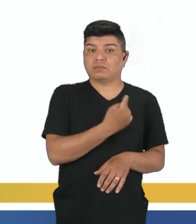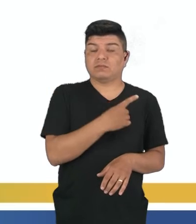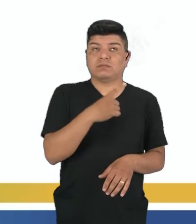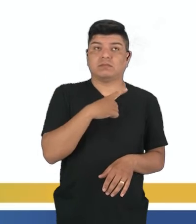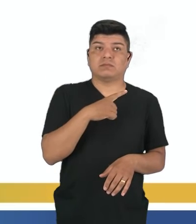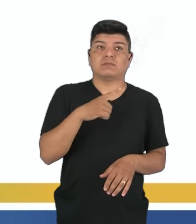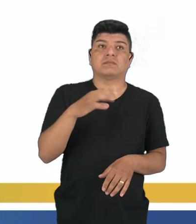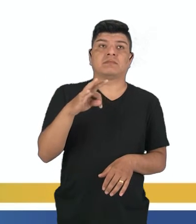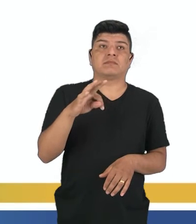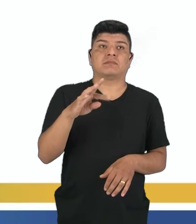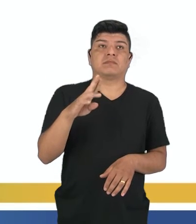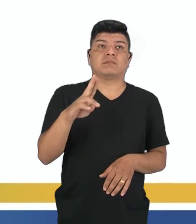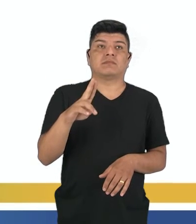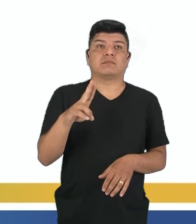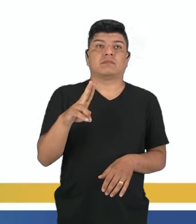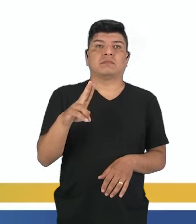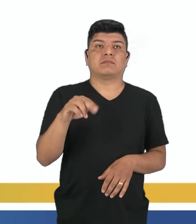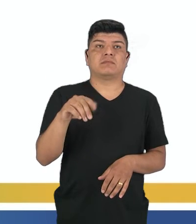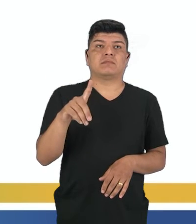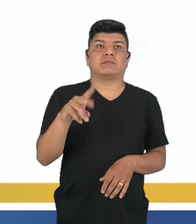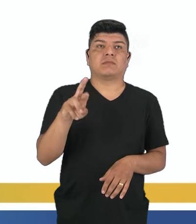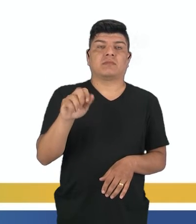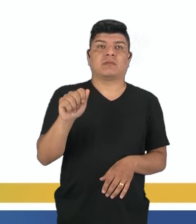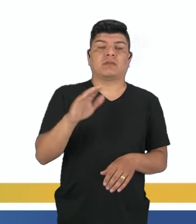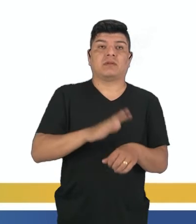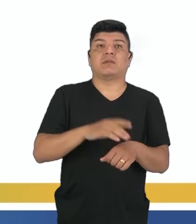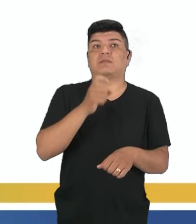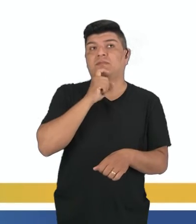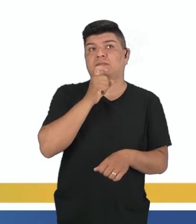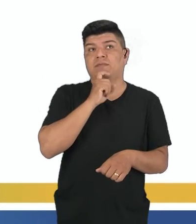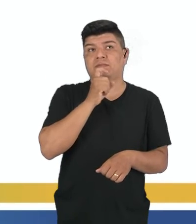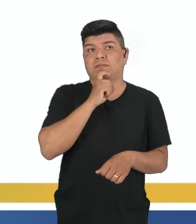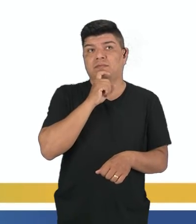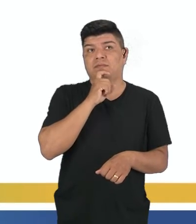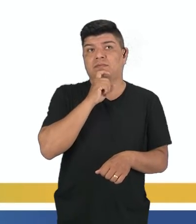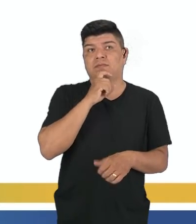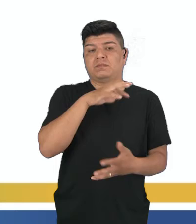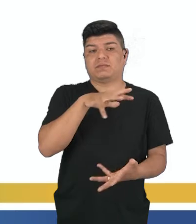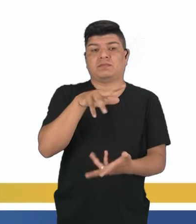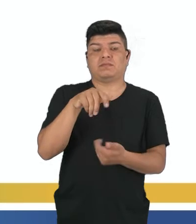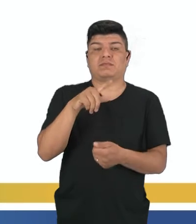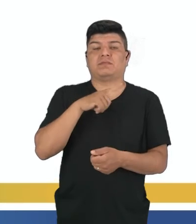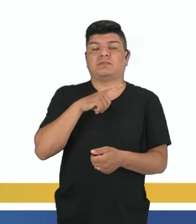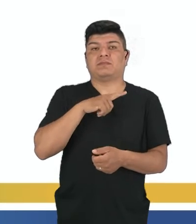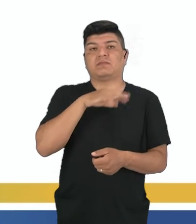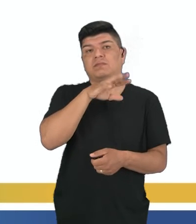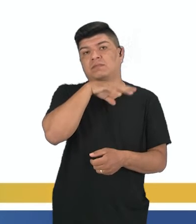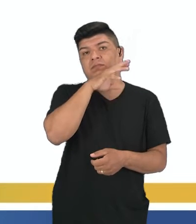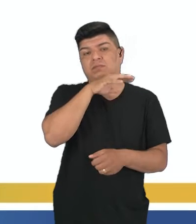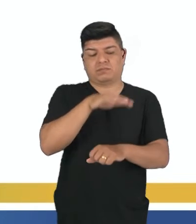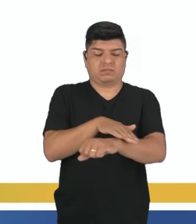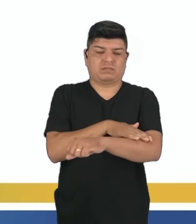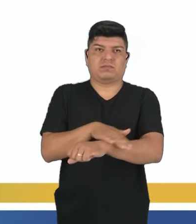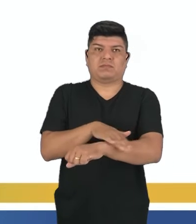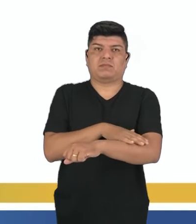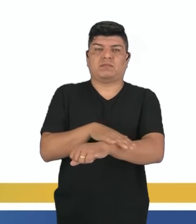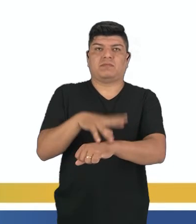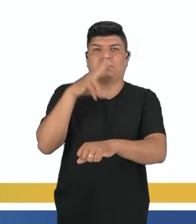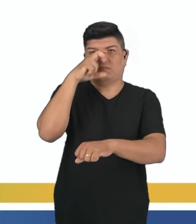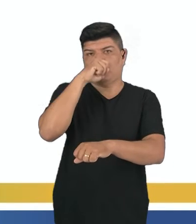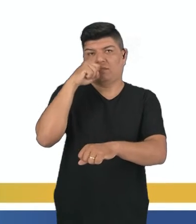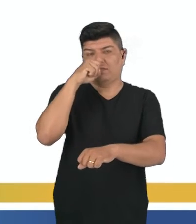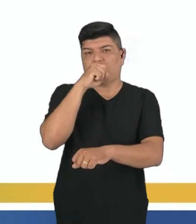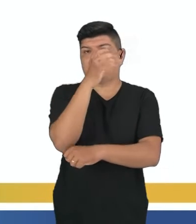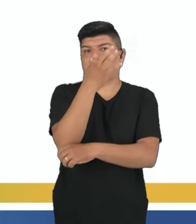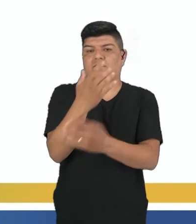temos a tundra, né, que é o bioma mais frio da Terra, que apresentam animais com a pelagem densa e a